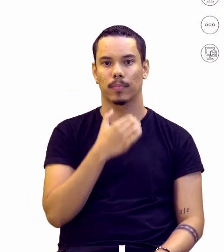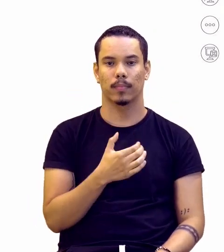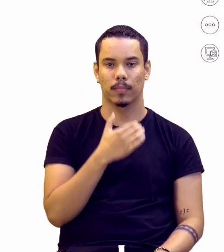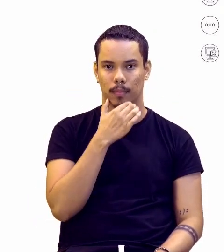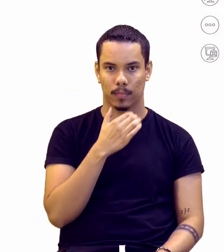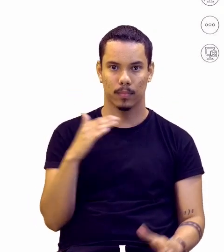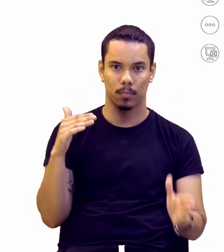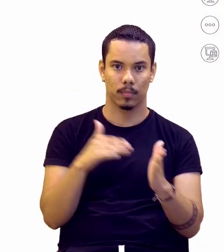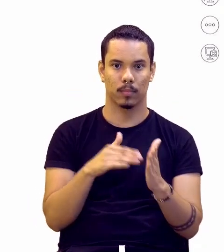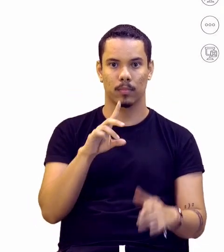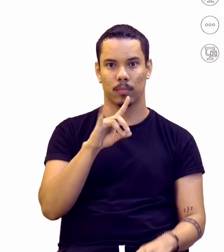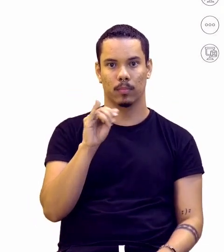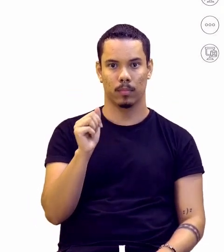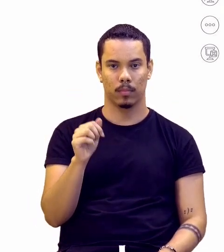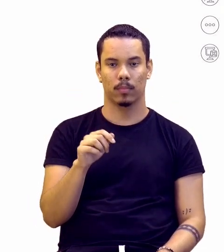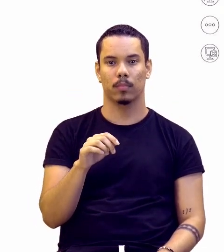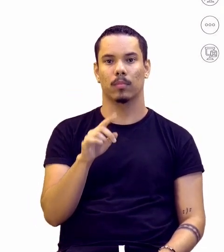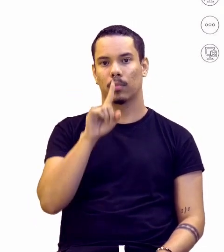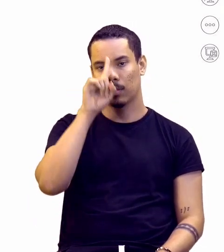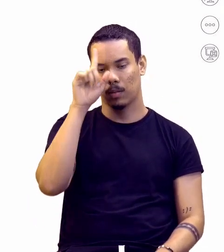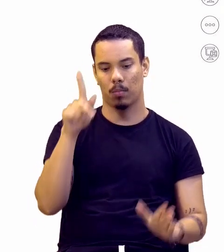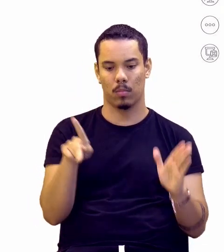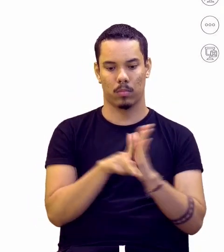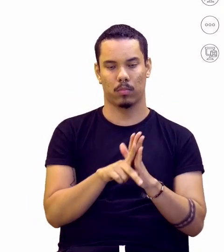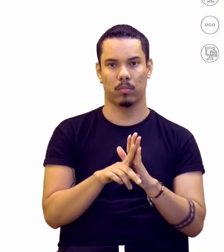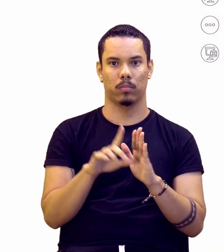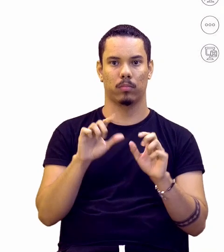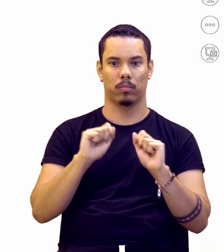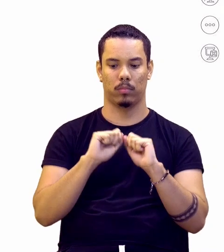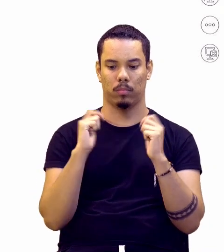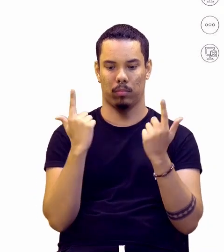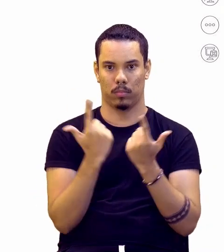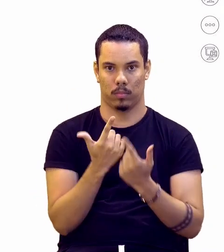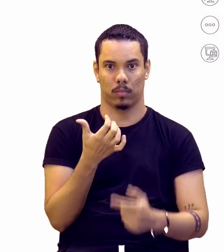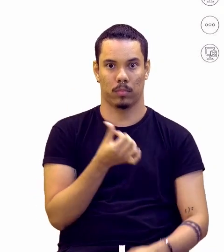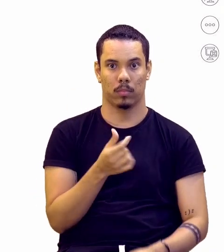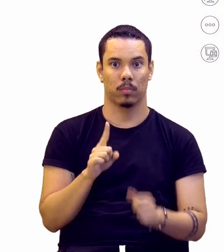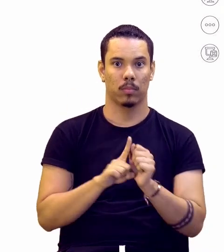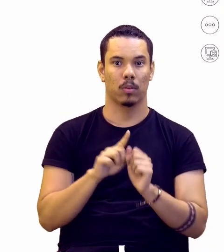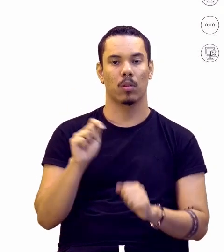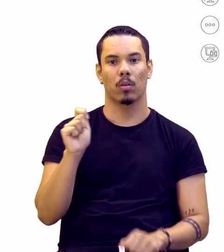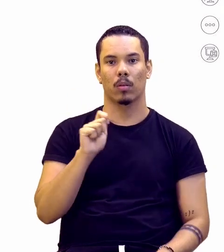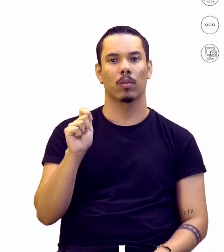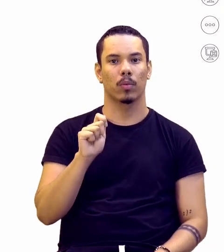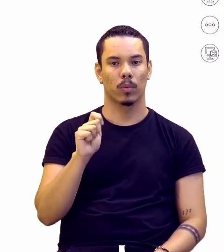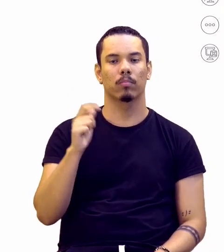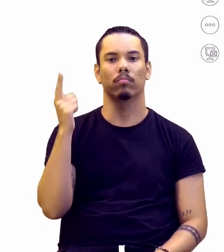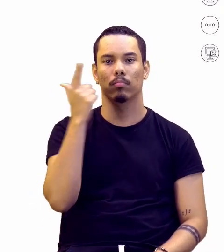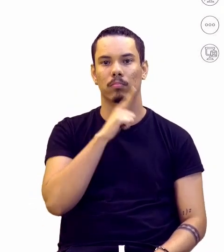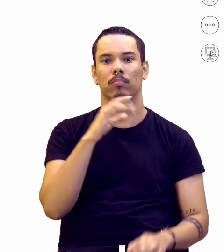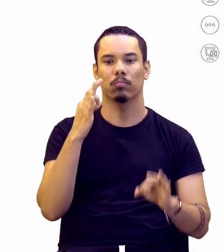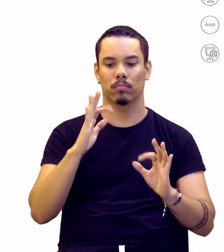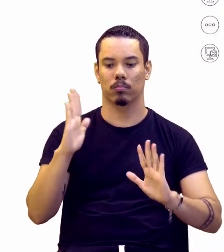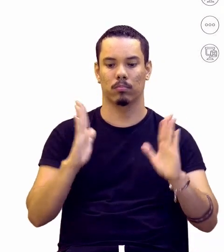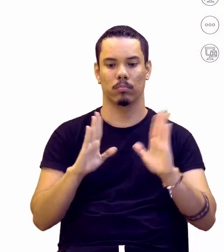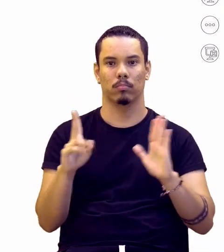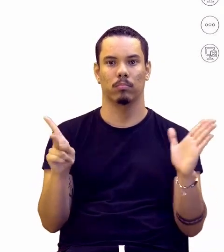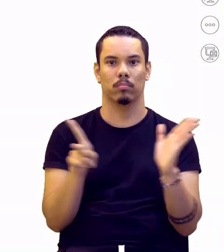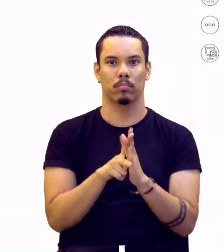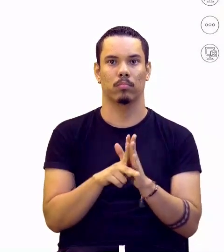da criação da Assembleia Legislativa de Rondônia, em 6 de agosto de 83, pode ser considerado o período de